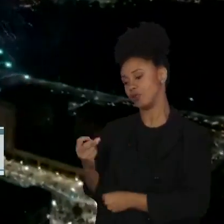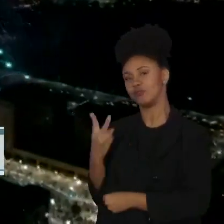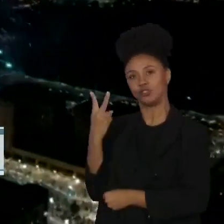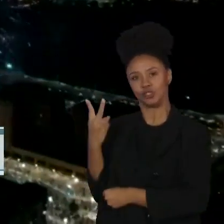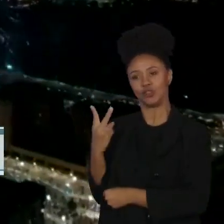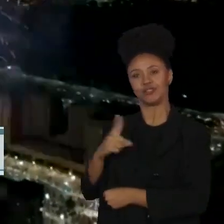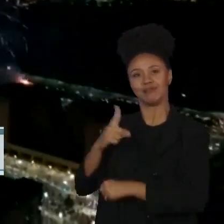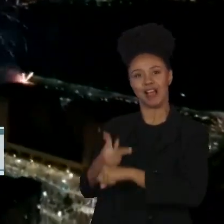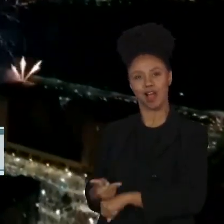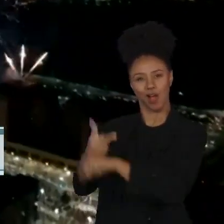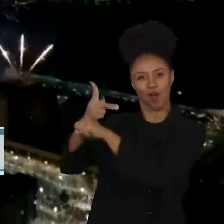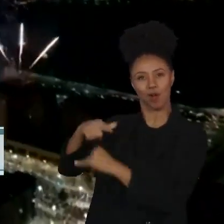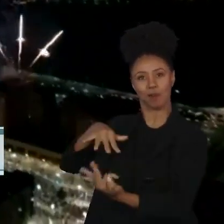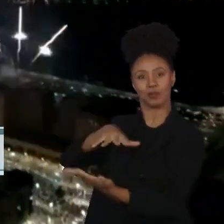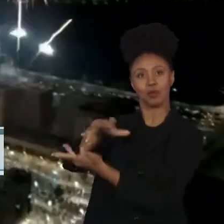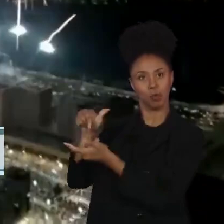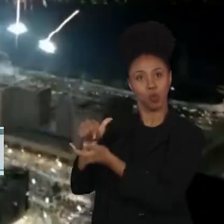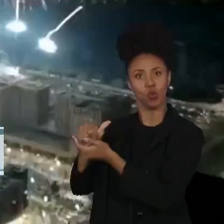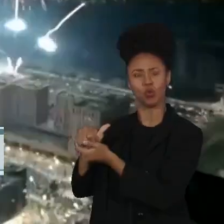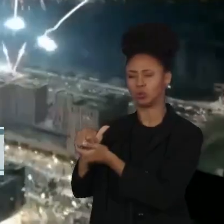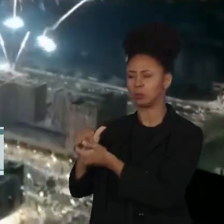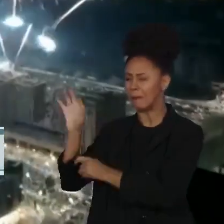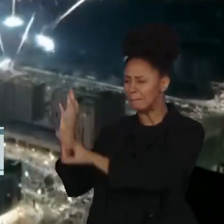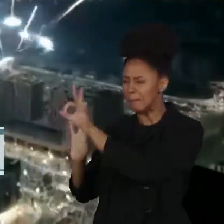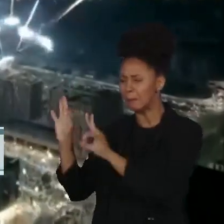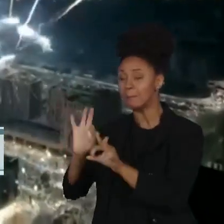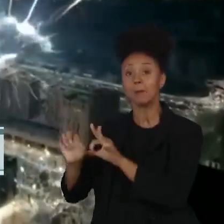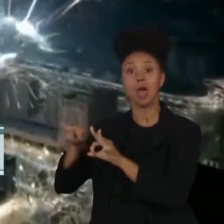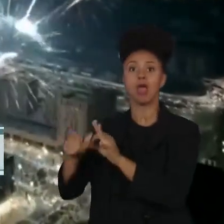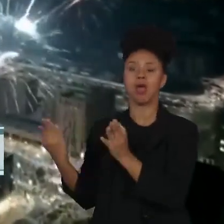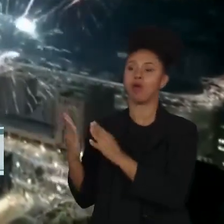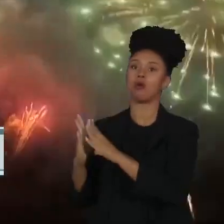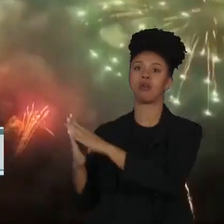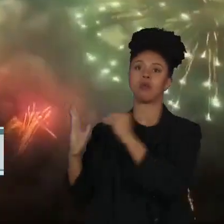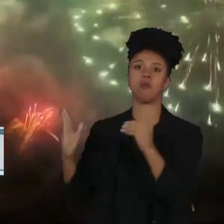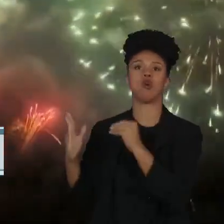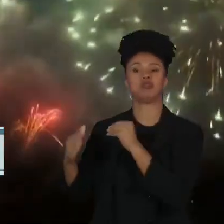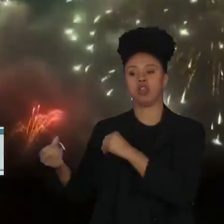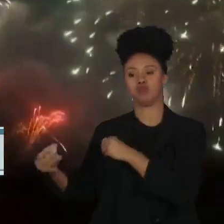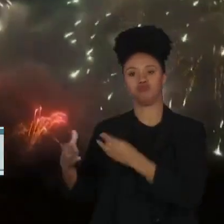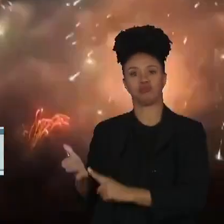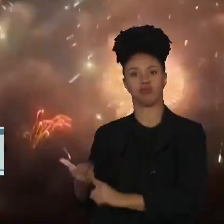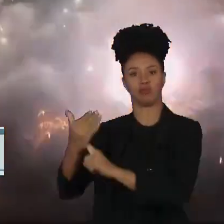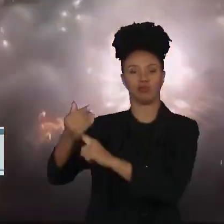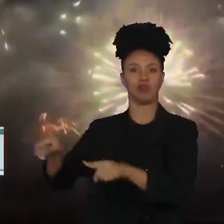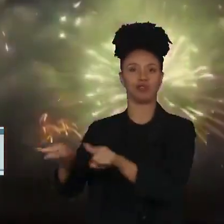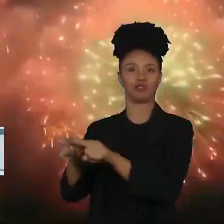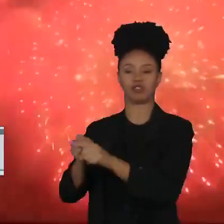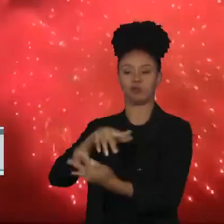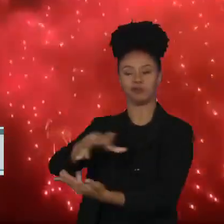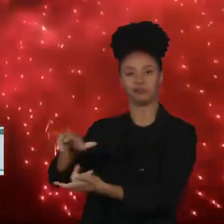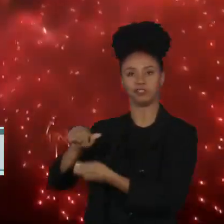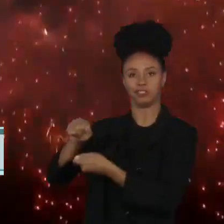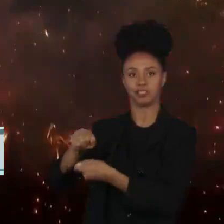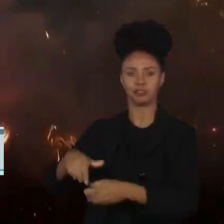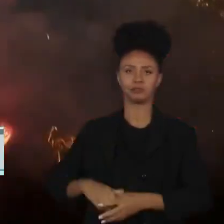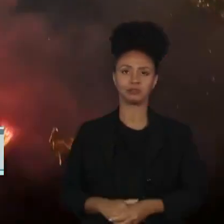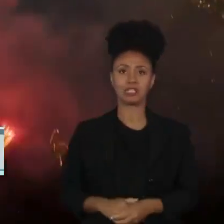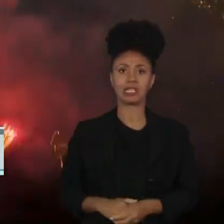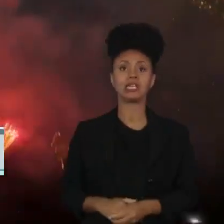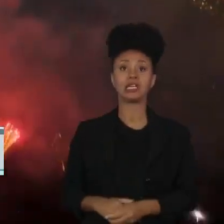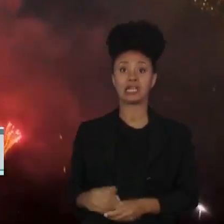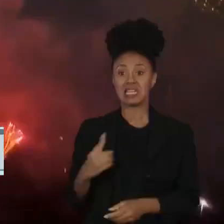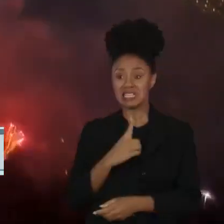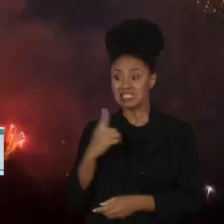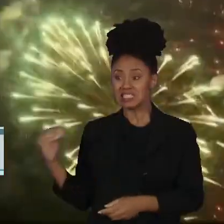se tornou modelo de modernidade e sustentabilidade. Depois de 5 anos sem queima de